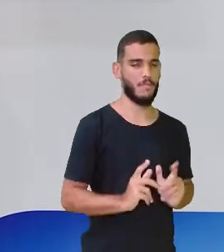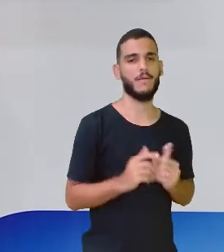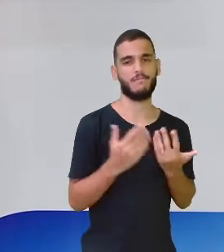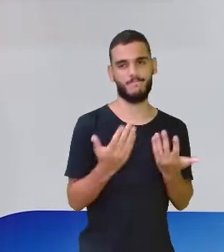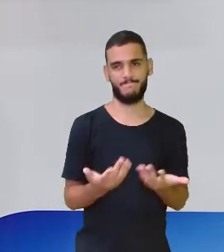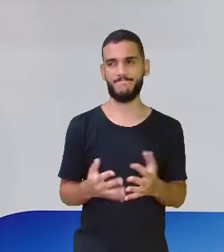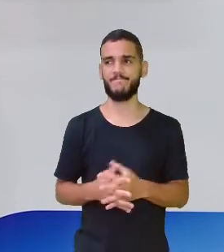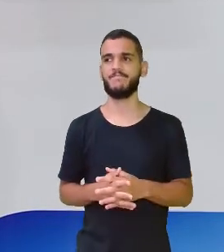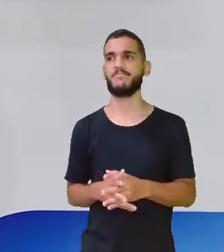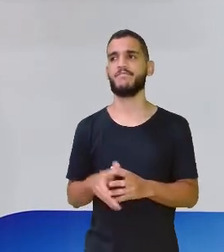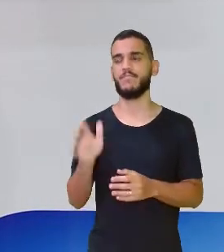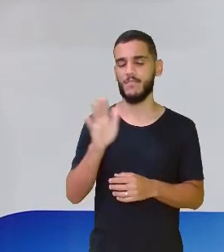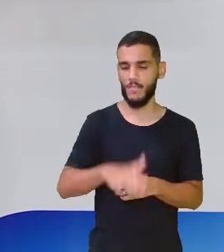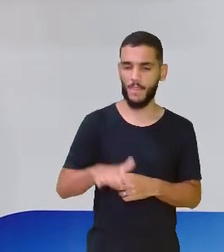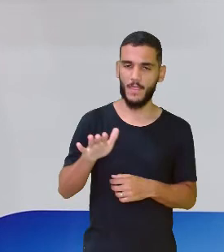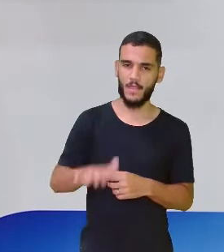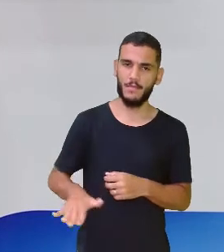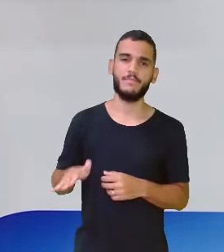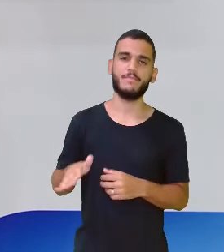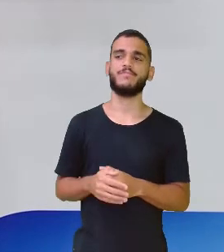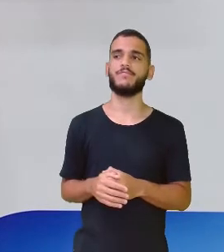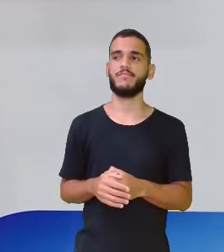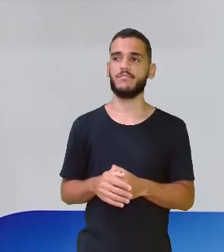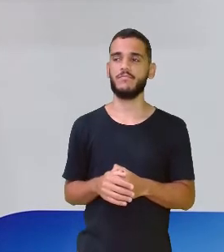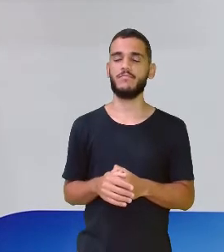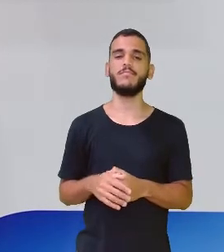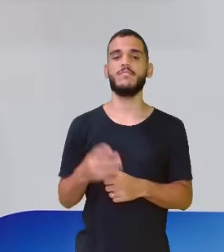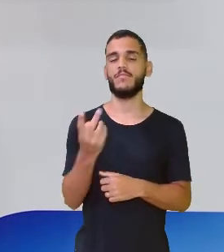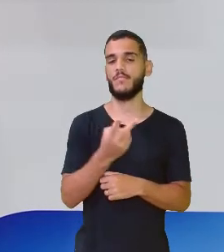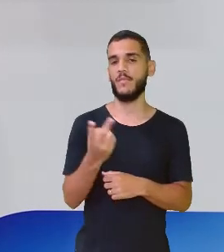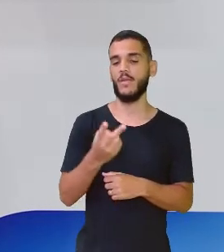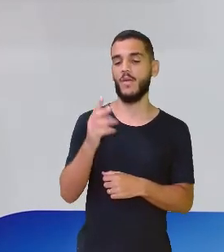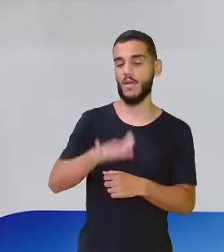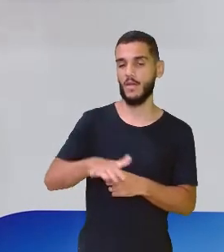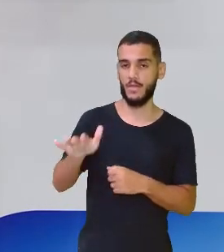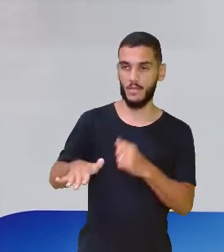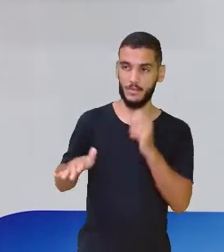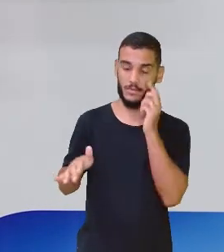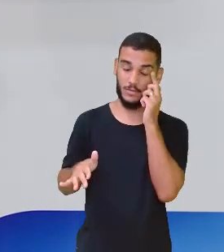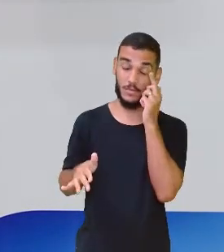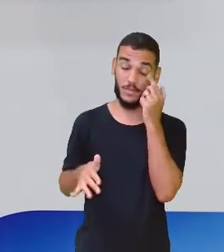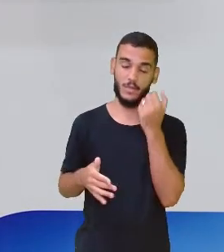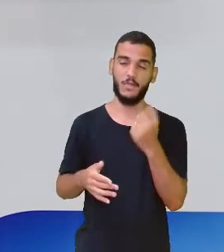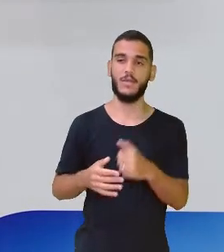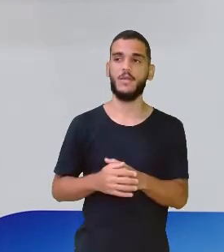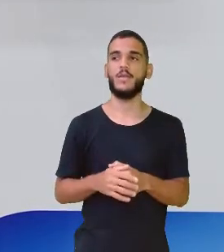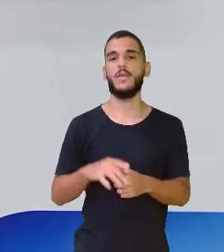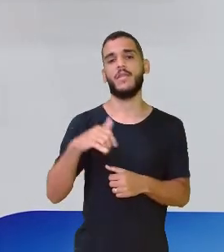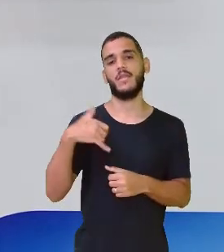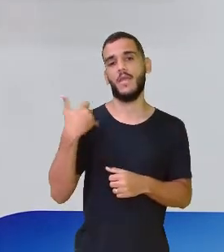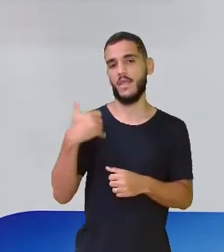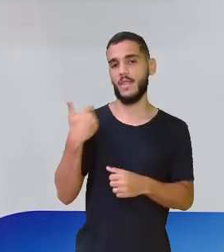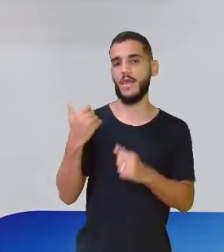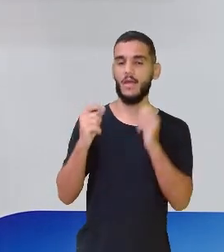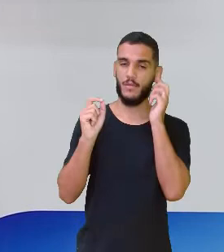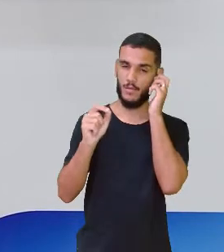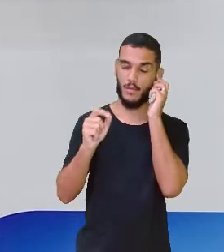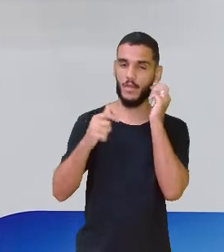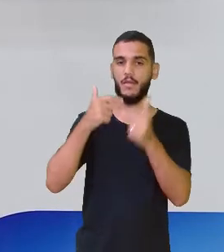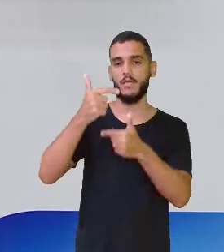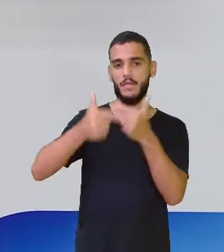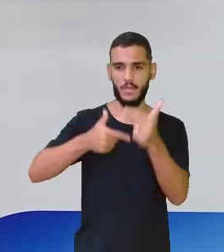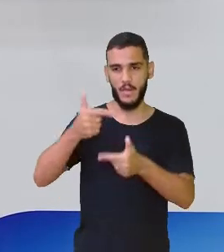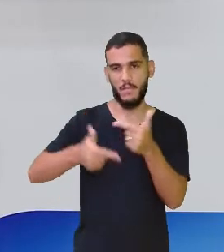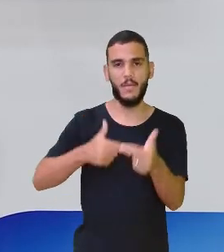né? E as crianças, que aqui, ó, essas crianças, elas não estavam ainda em idade, né, de